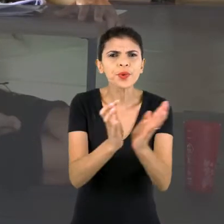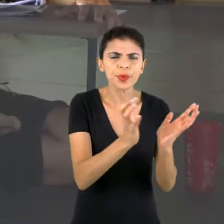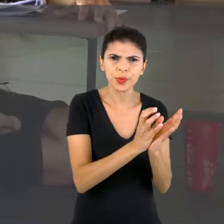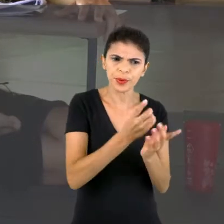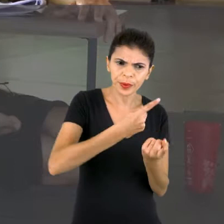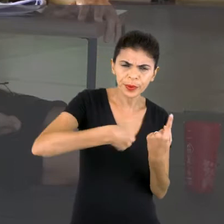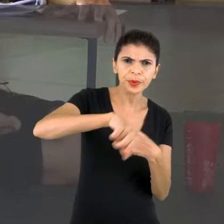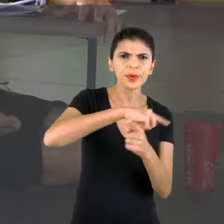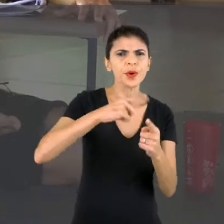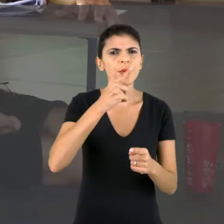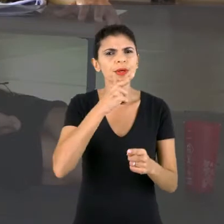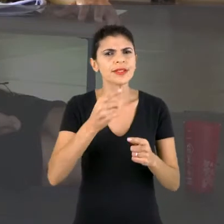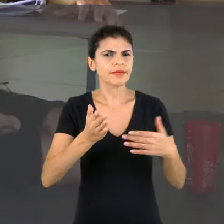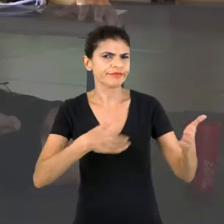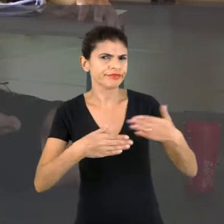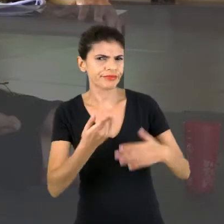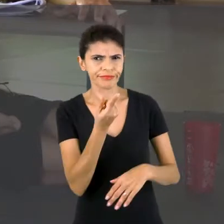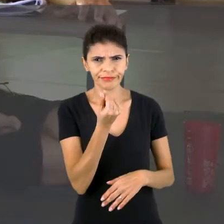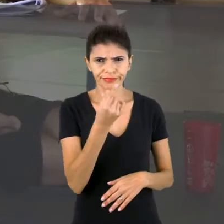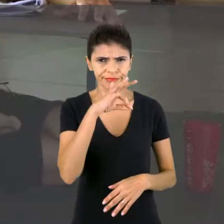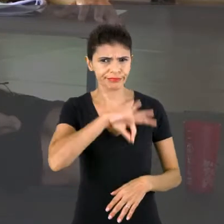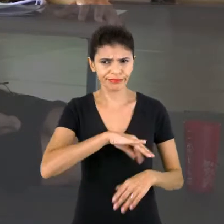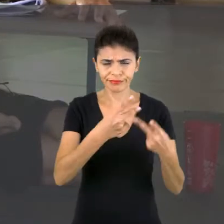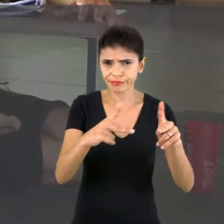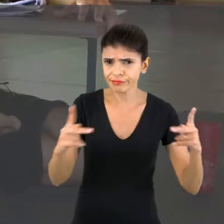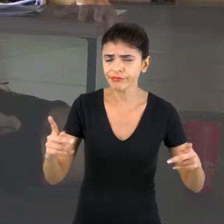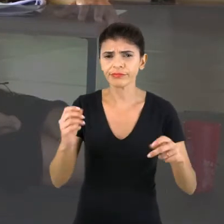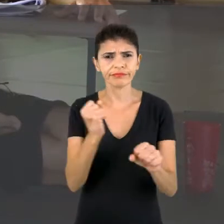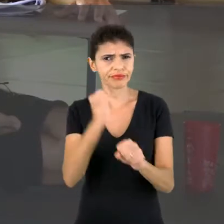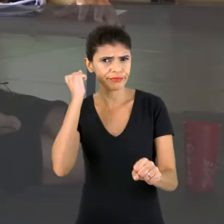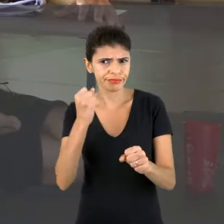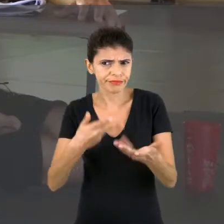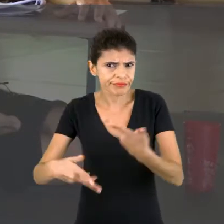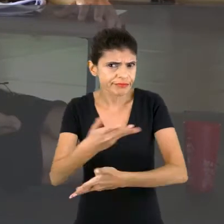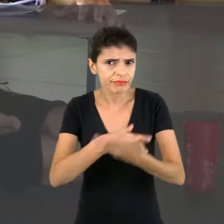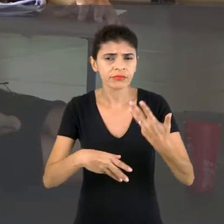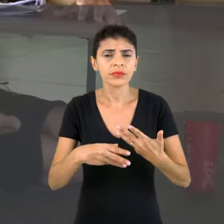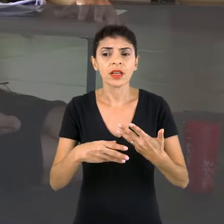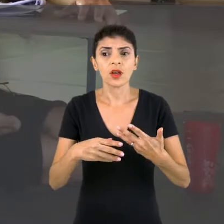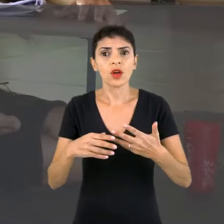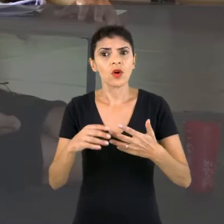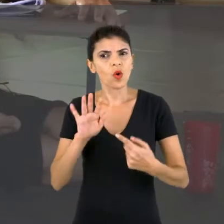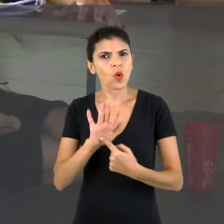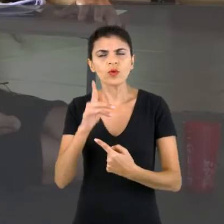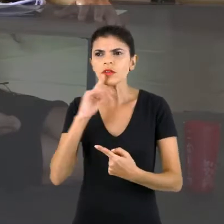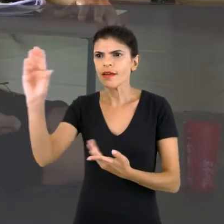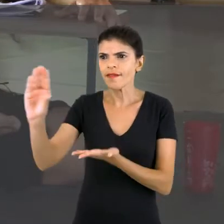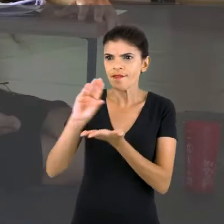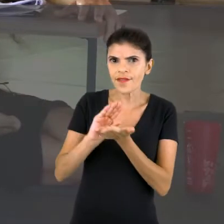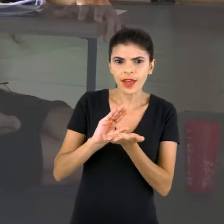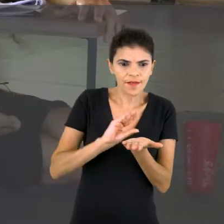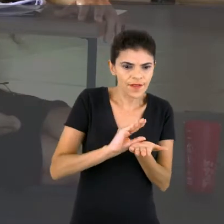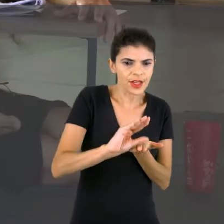do grupo. É interesse do grupo de gerar renda para os seus integrantes? É interesse do grupo que a companhia